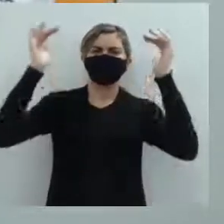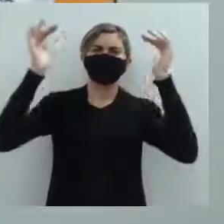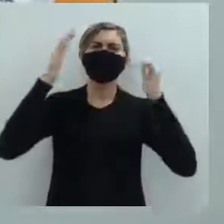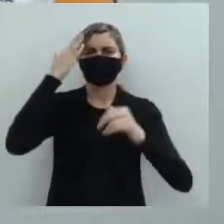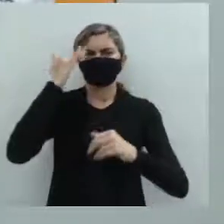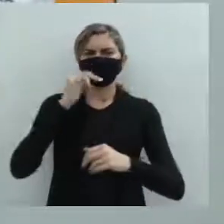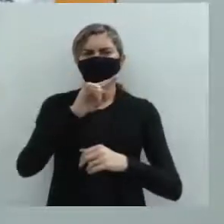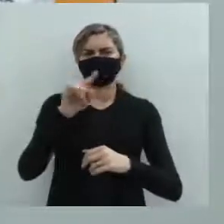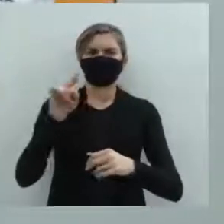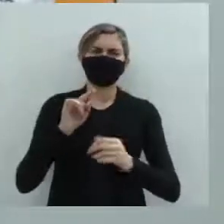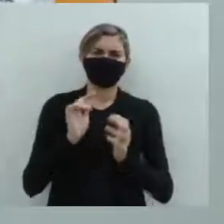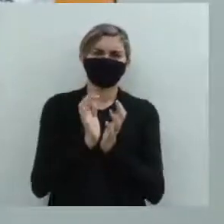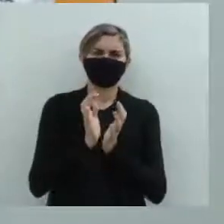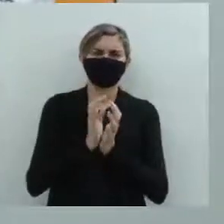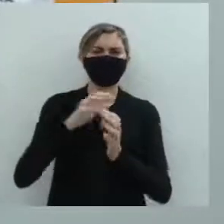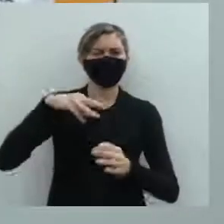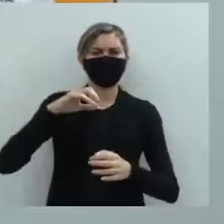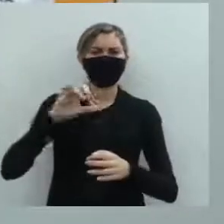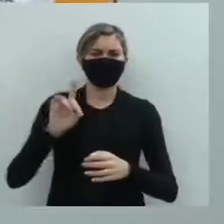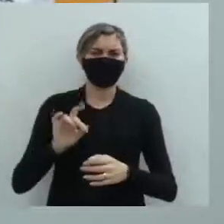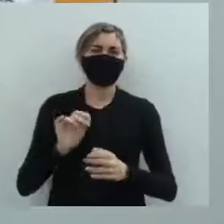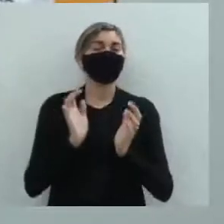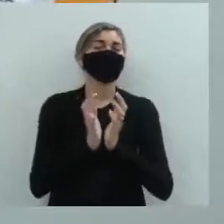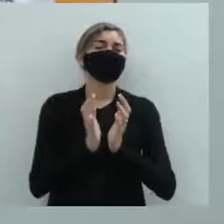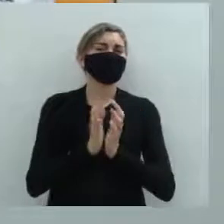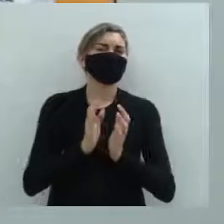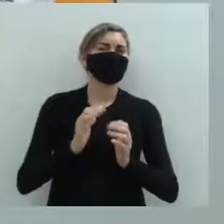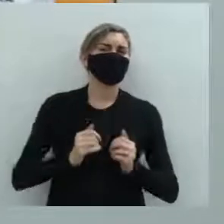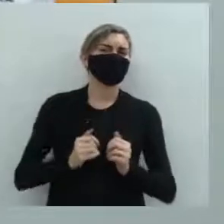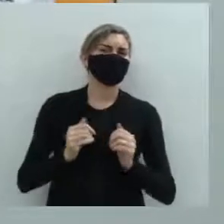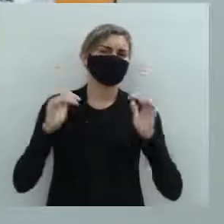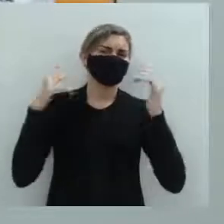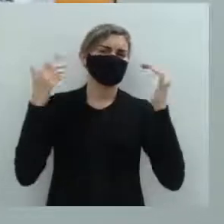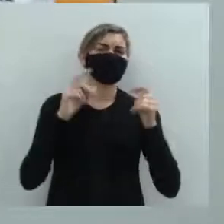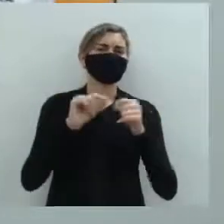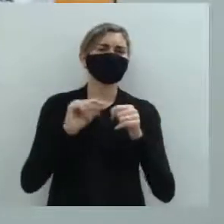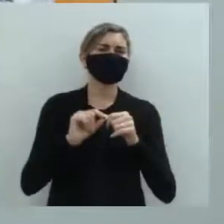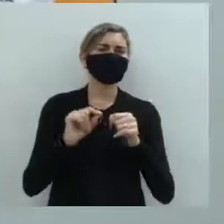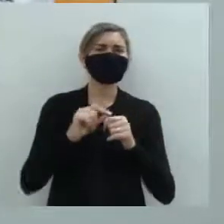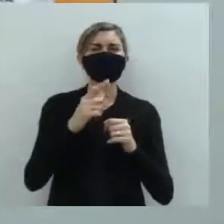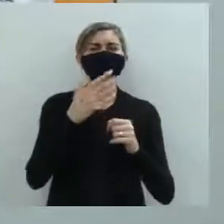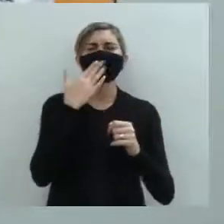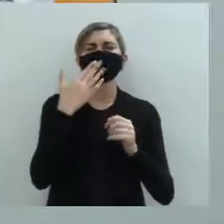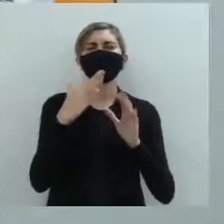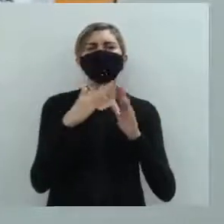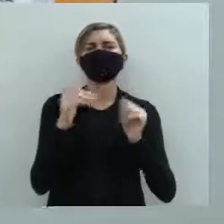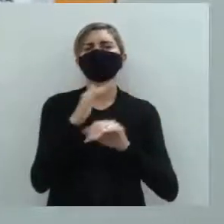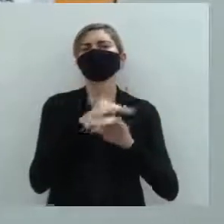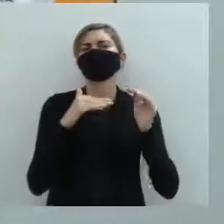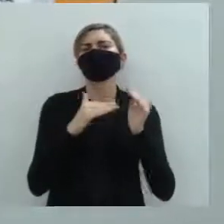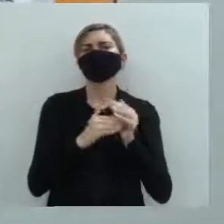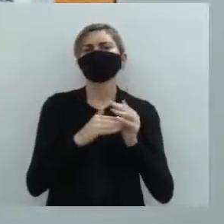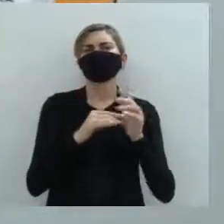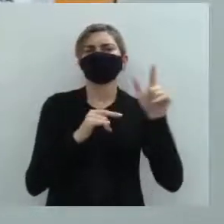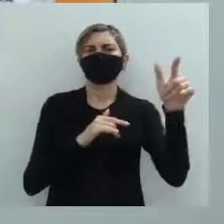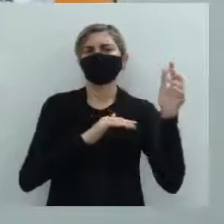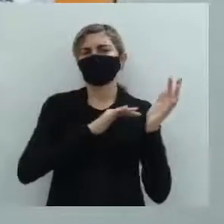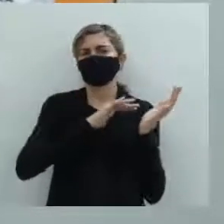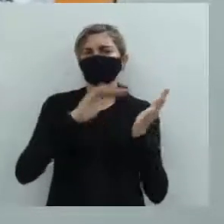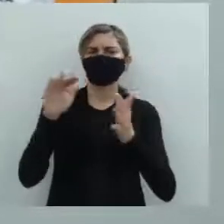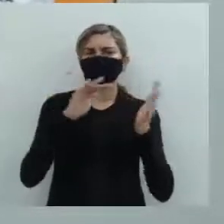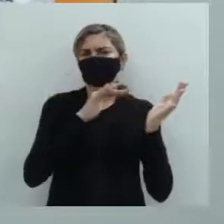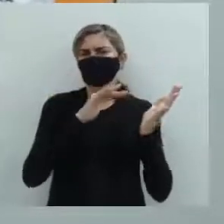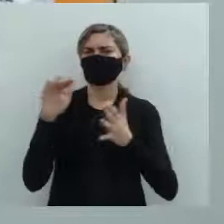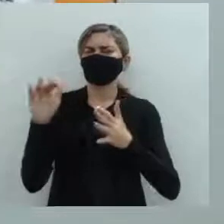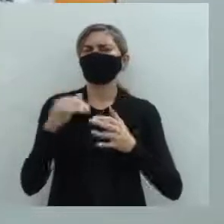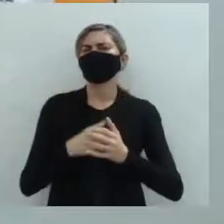já sabem o que é que eu penso sobre a classe média, né? Mas o que é que a classe média fez? Vamos pedir tudo para os serviços de entrega.